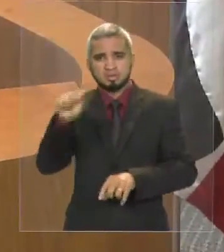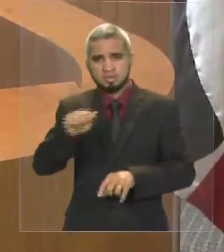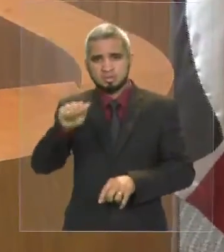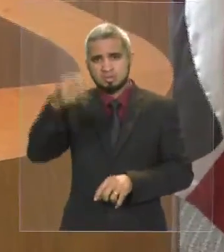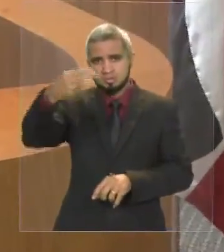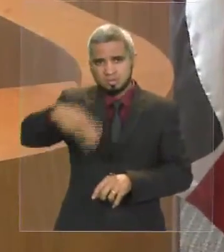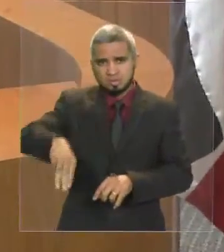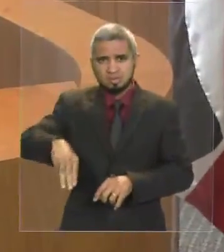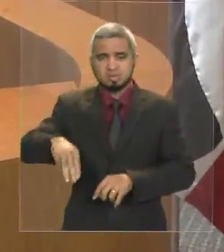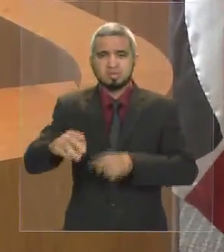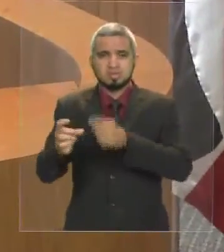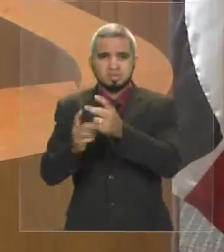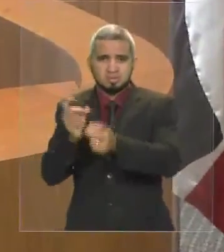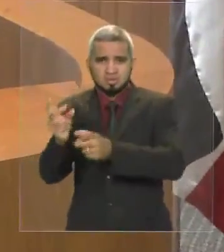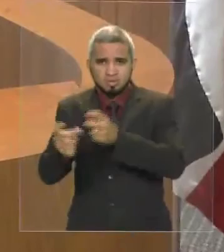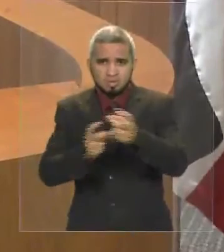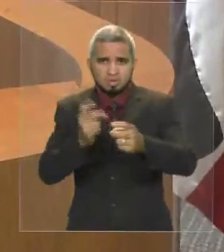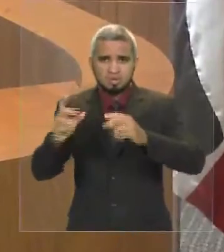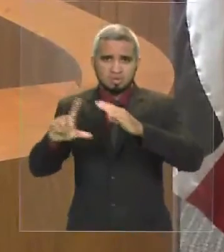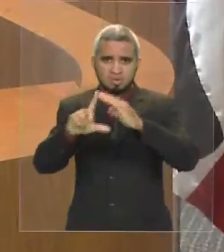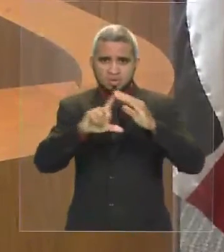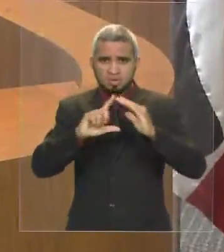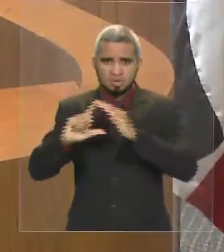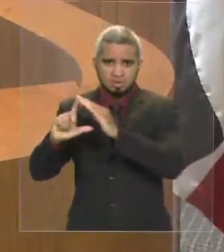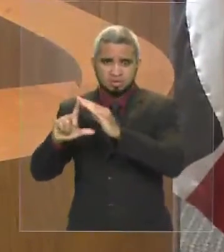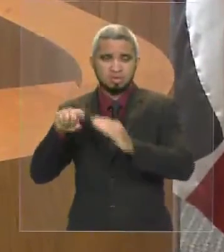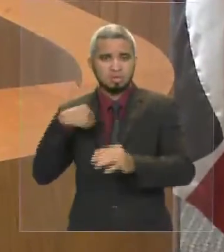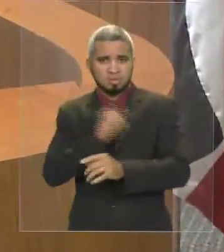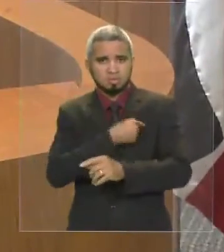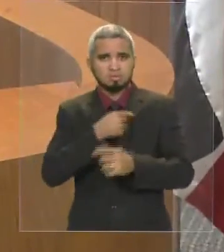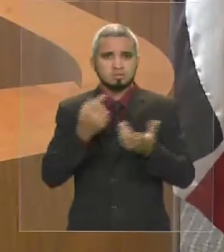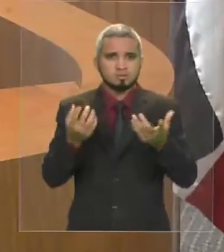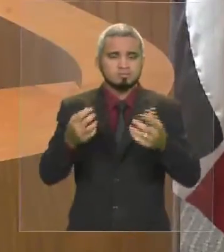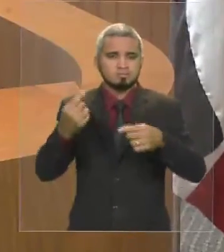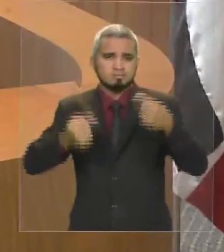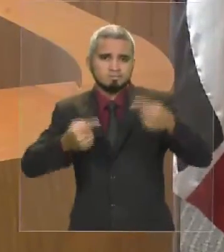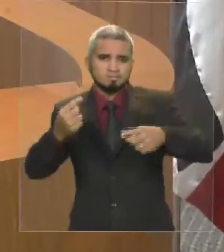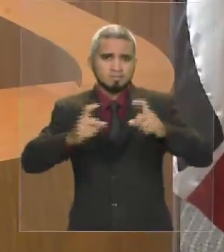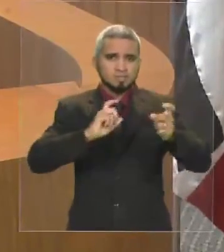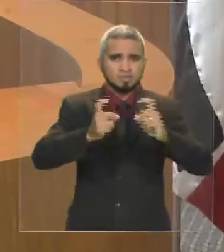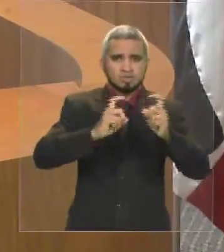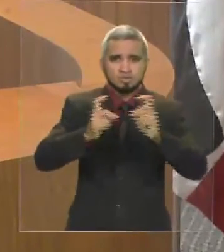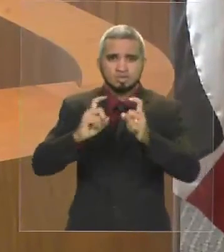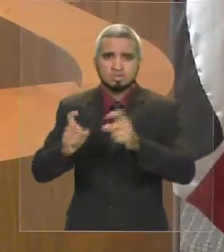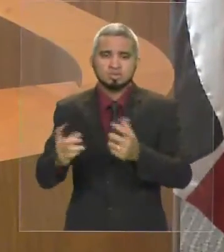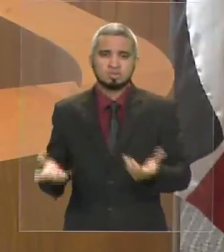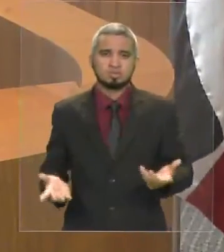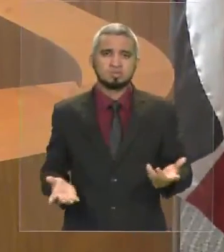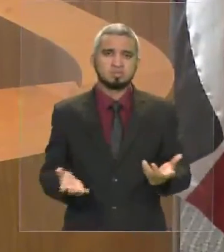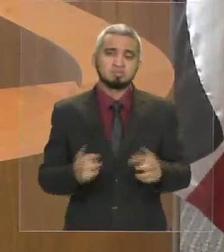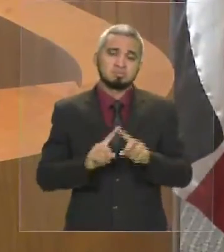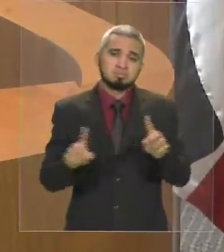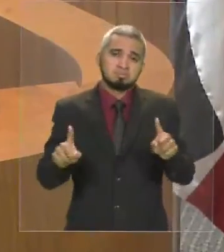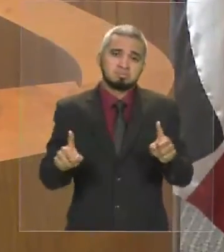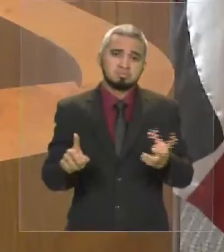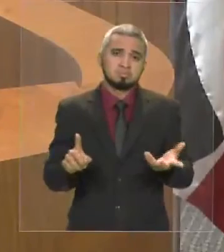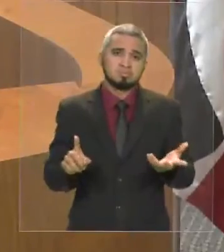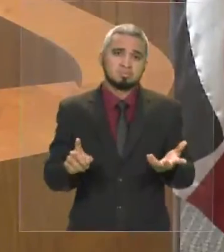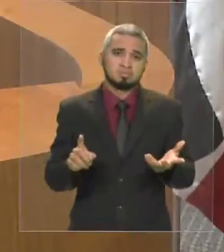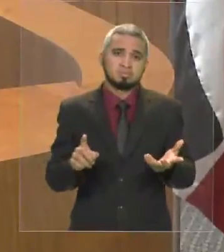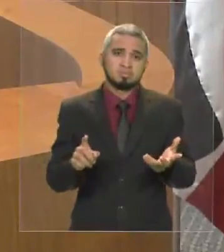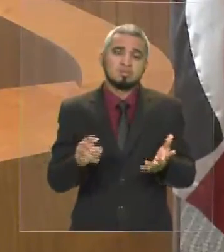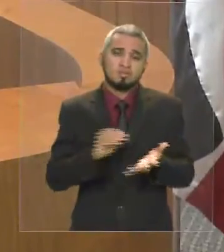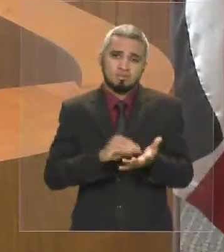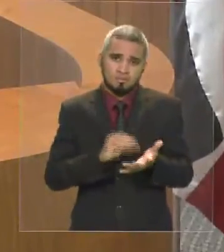dos Distribuidores e Atacadistas, para que a gente pudesse chegar a um consenso em relação a isso. Mas fica ainda o último